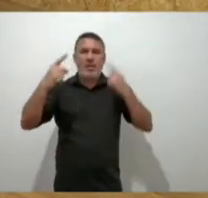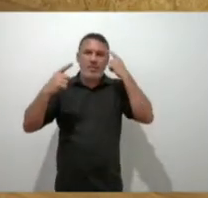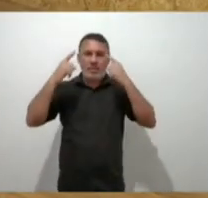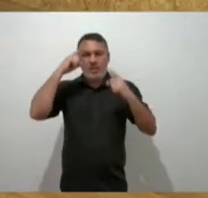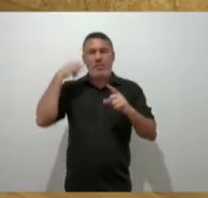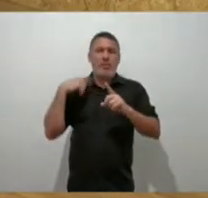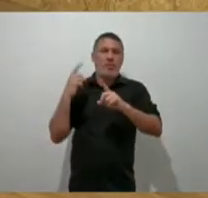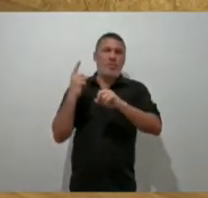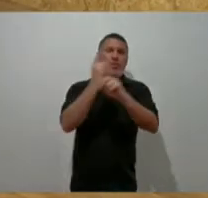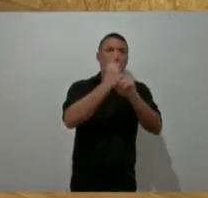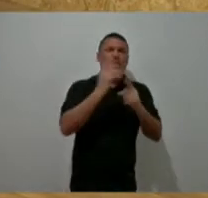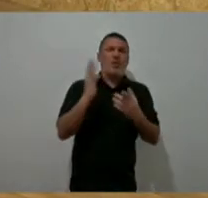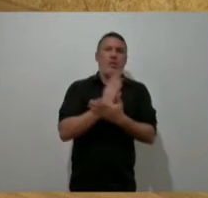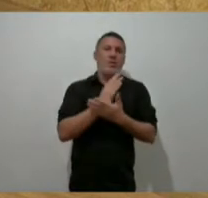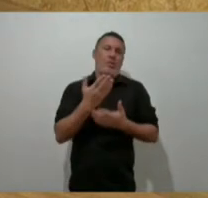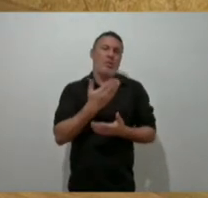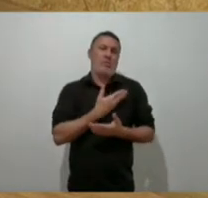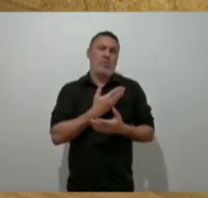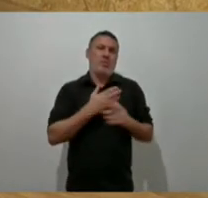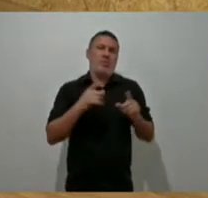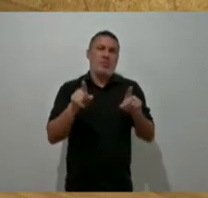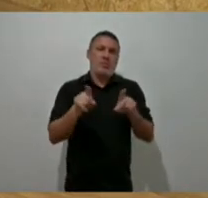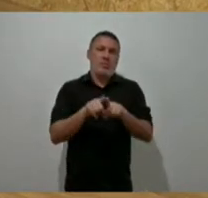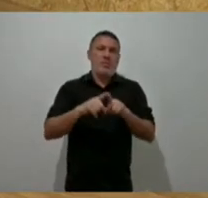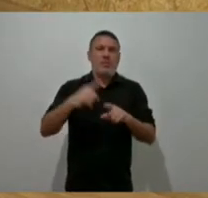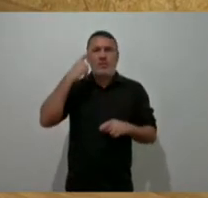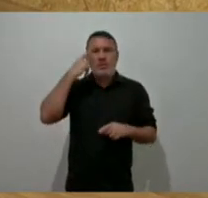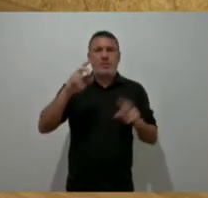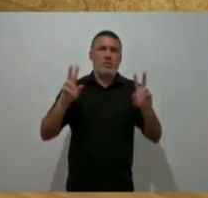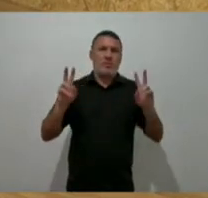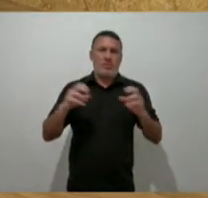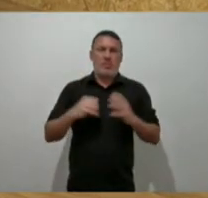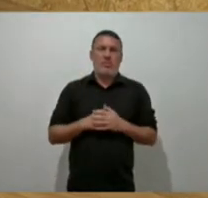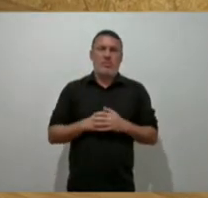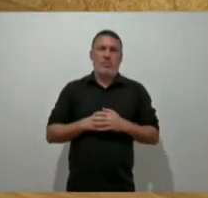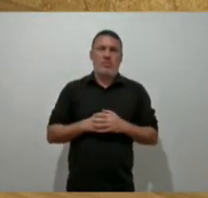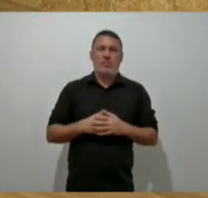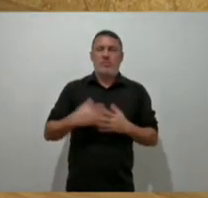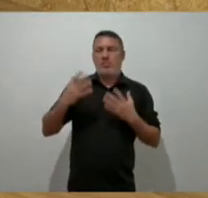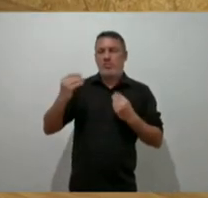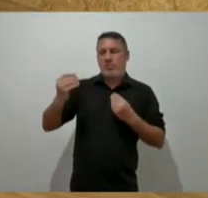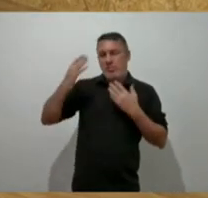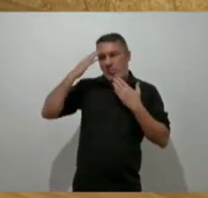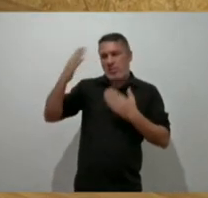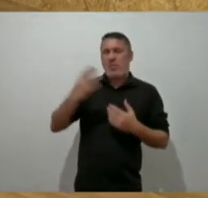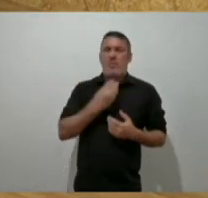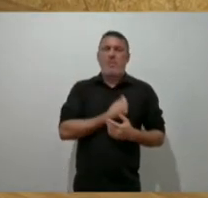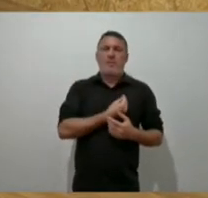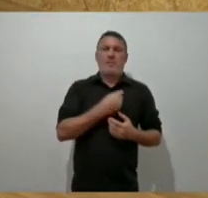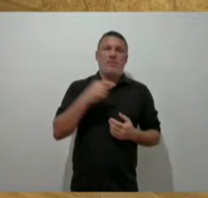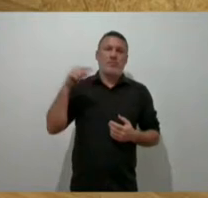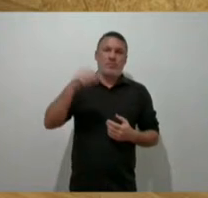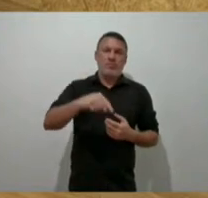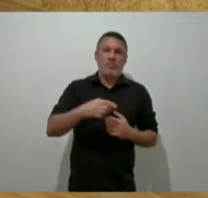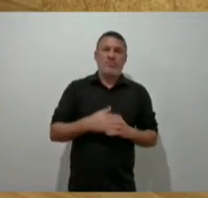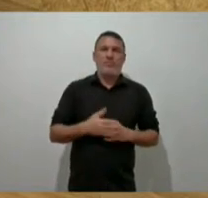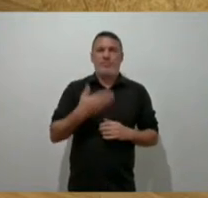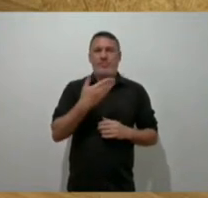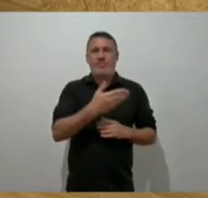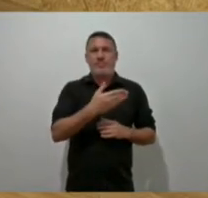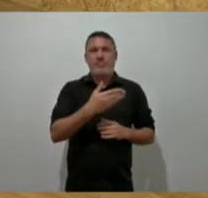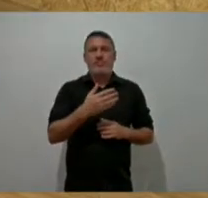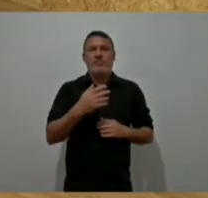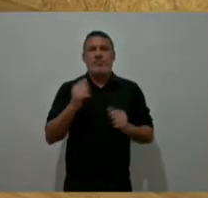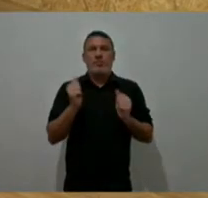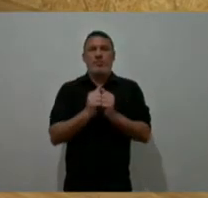aqui hoje interessados no tema. Então, obrigado pela participação, Rodrigo, Florian, prazer estar aqui com vocês